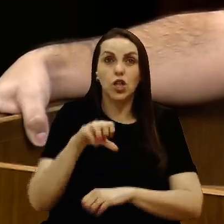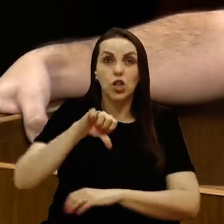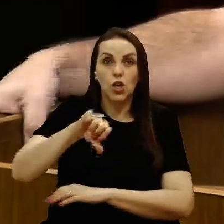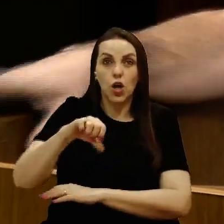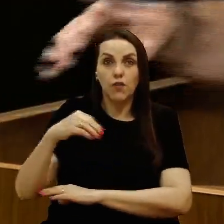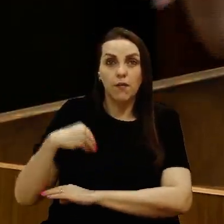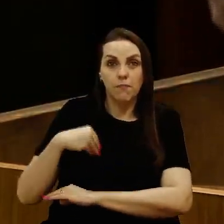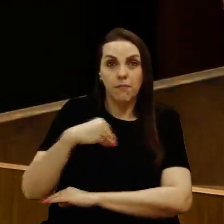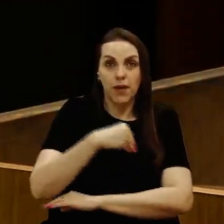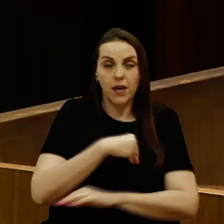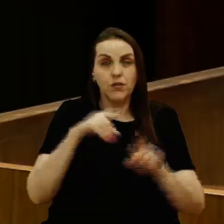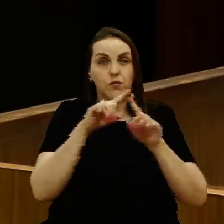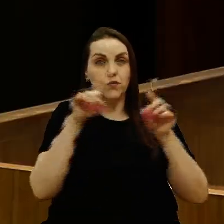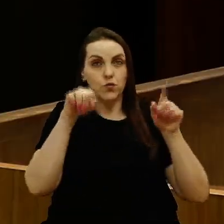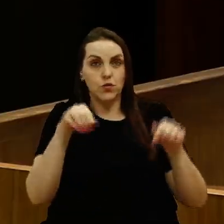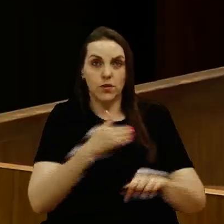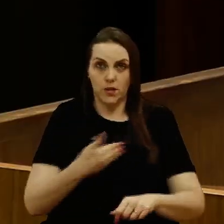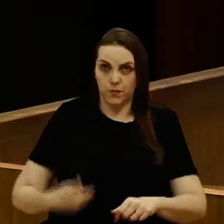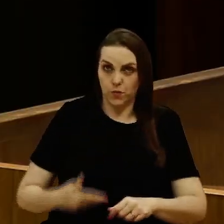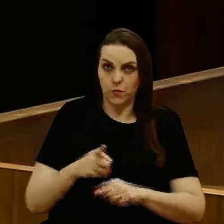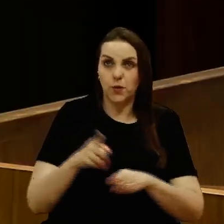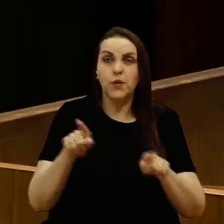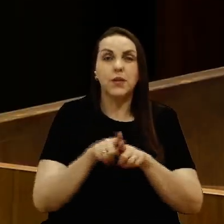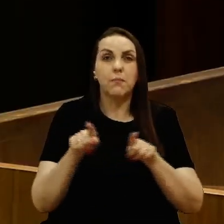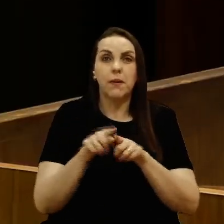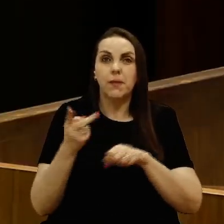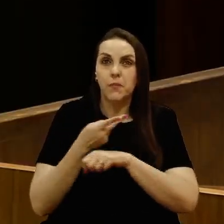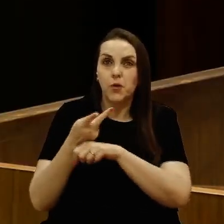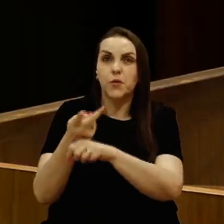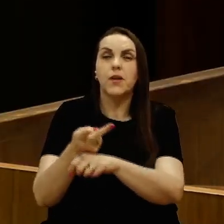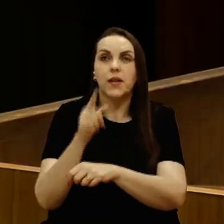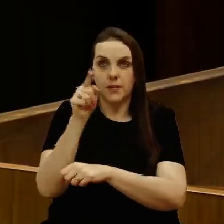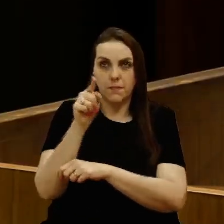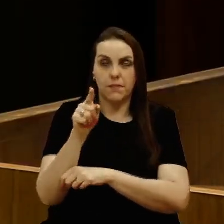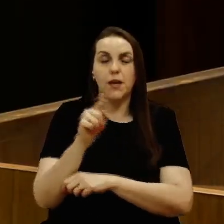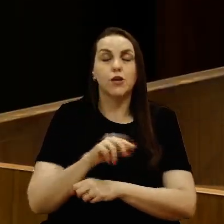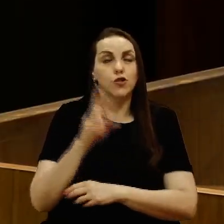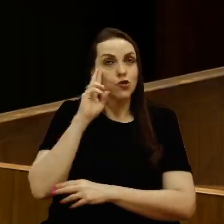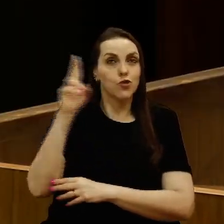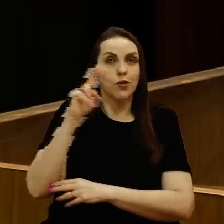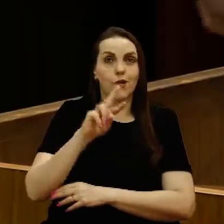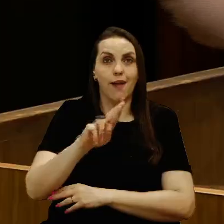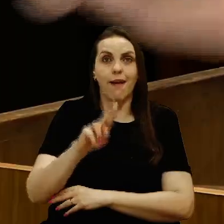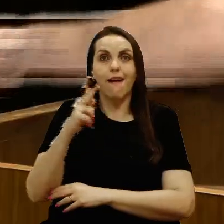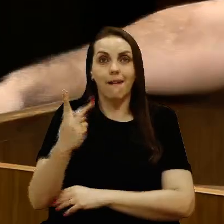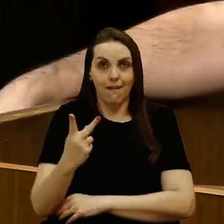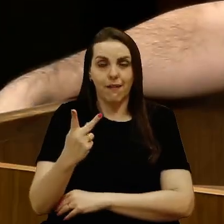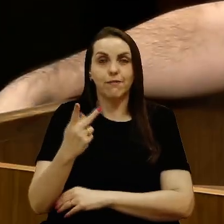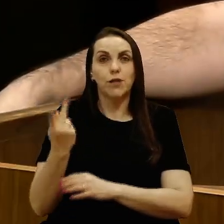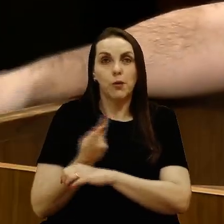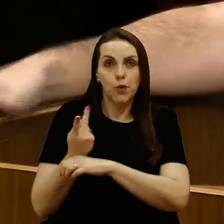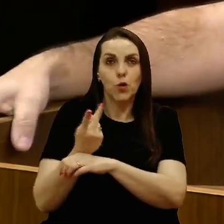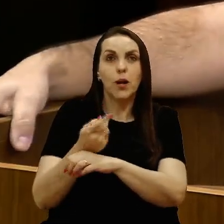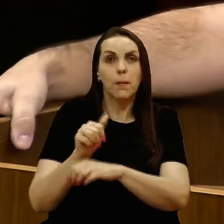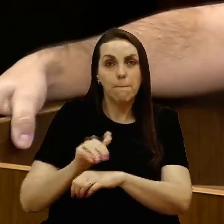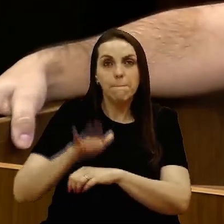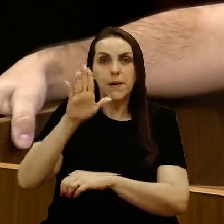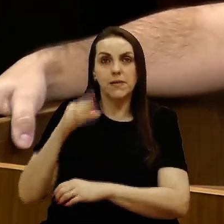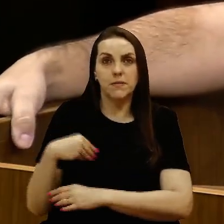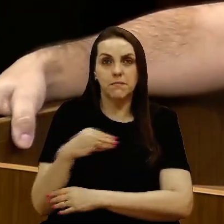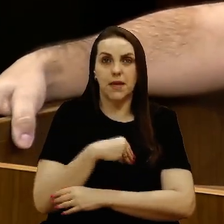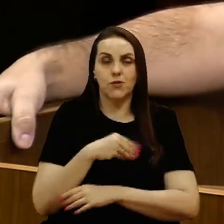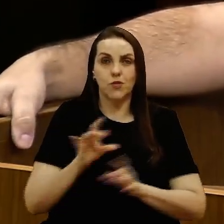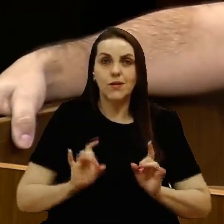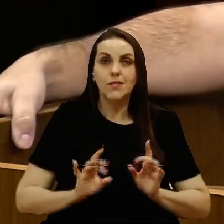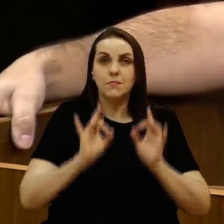e nós estamos procurando, a Andressa, que é minha diretora de recursos humanos, está procurando na rede mais médicos especialistas em exames. Nós estamos pagando